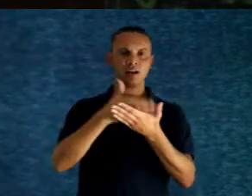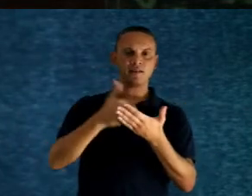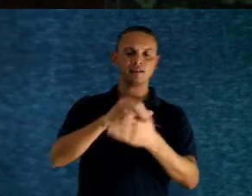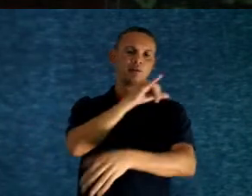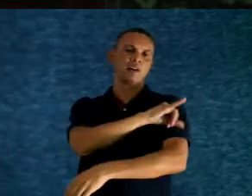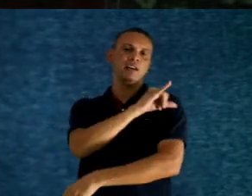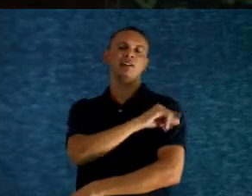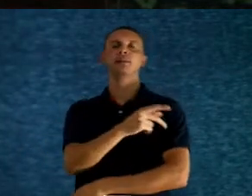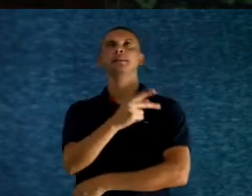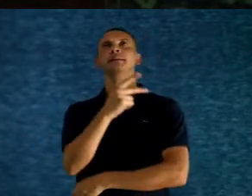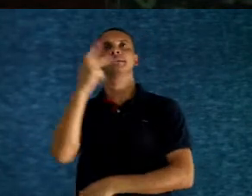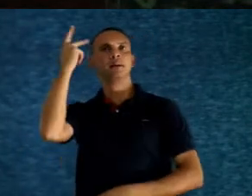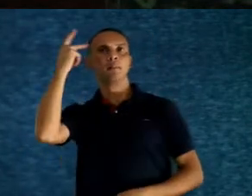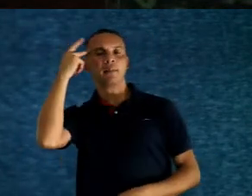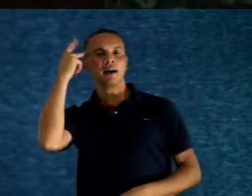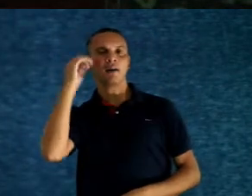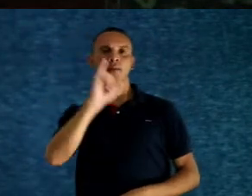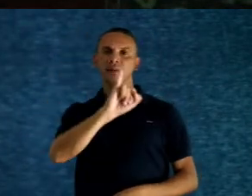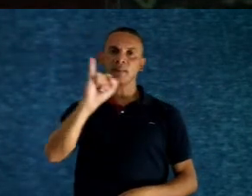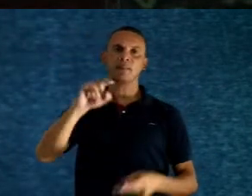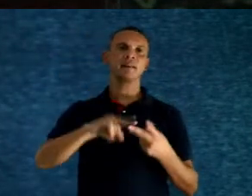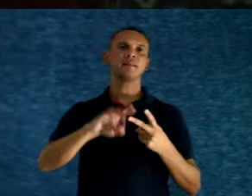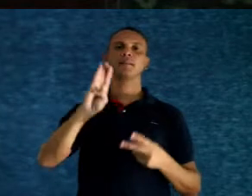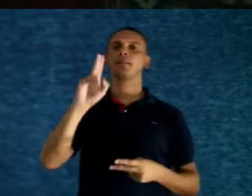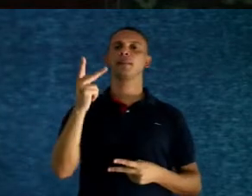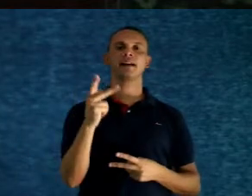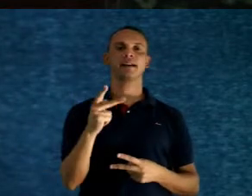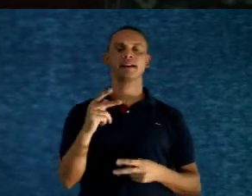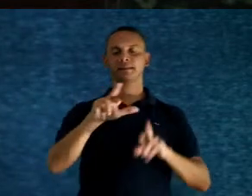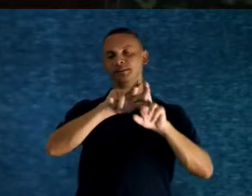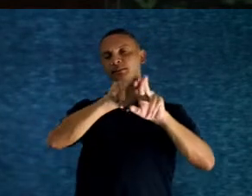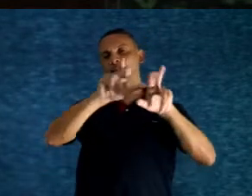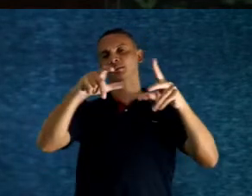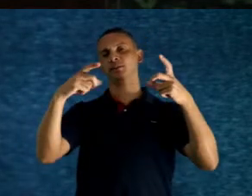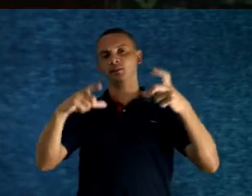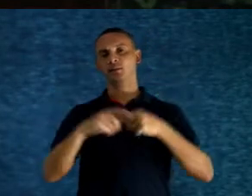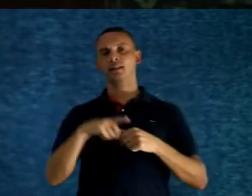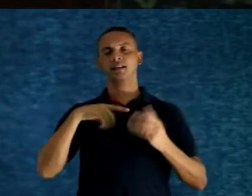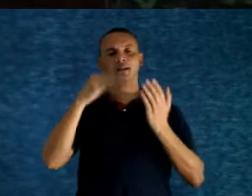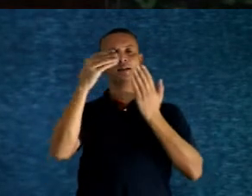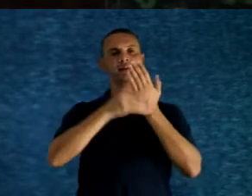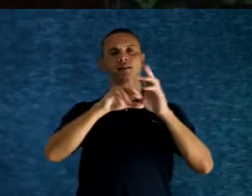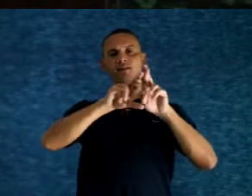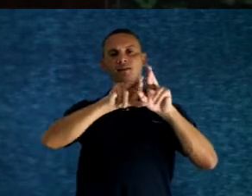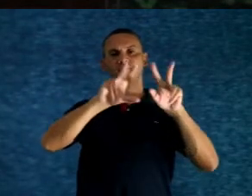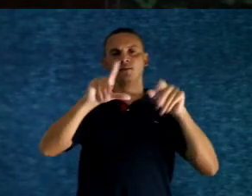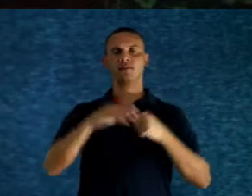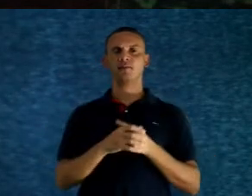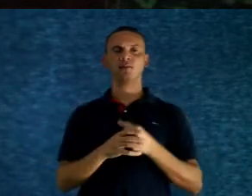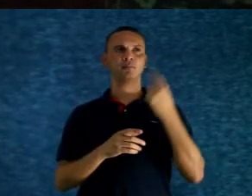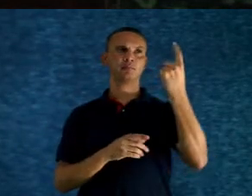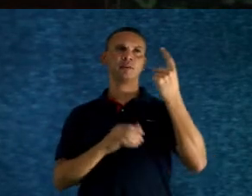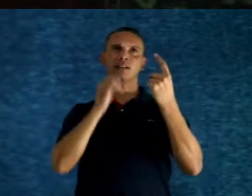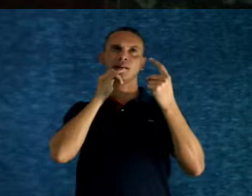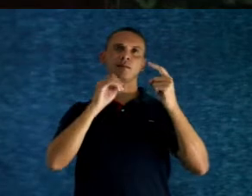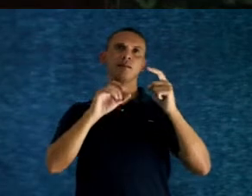Itabira, de Salvador, de Teresina, Fortaleza e Brasília. São várias as obras de sua autoria, entre elas Palavra